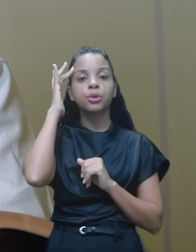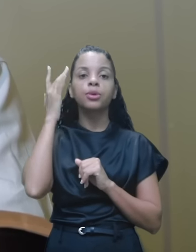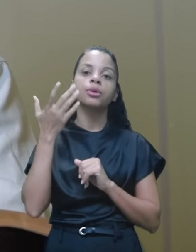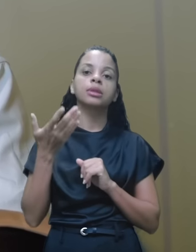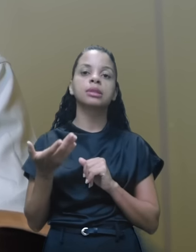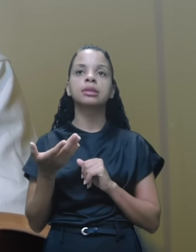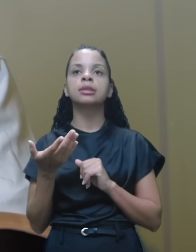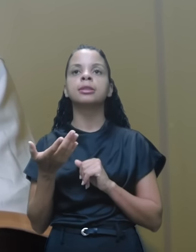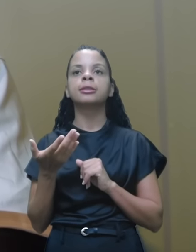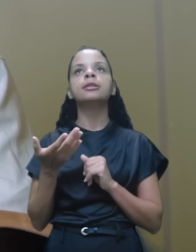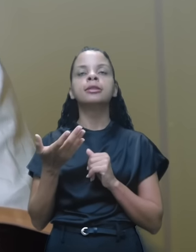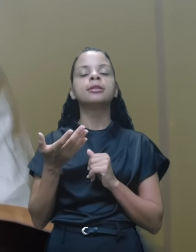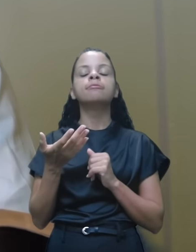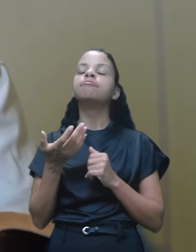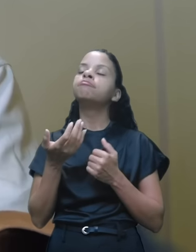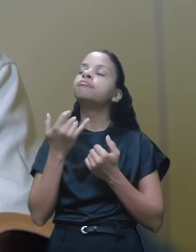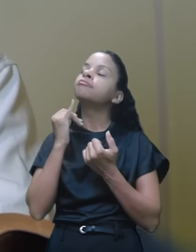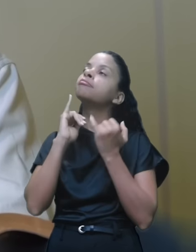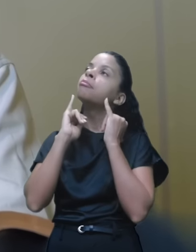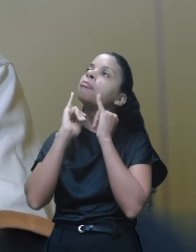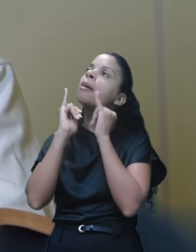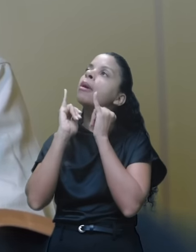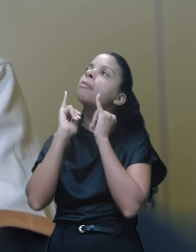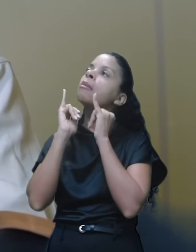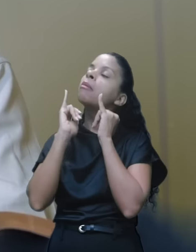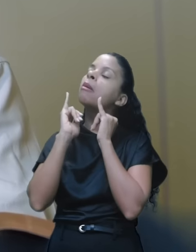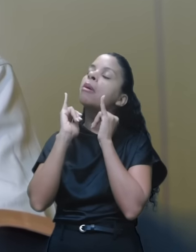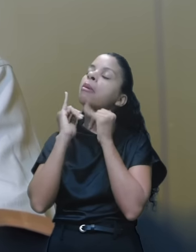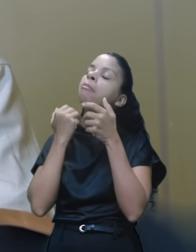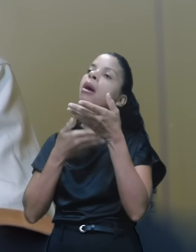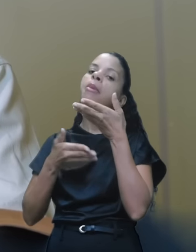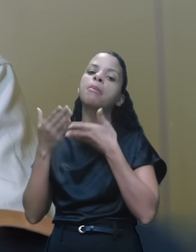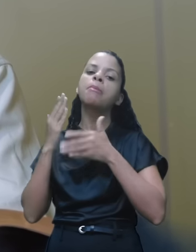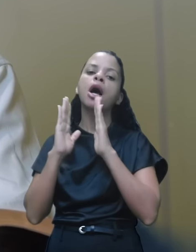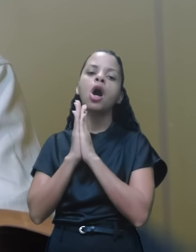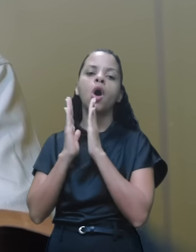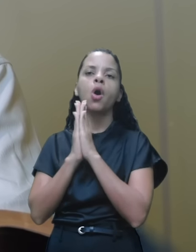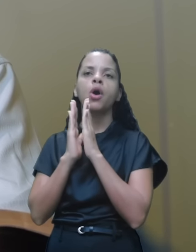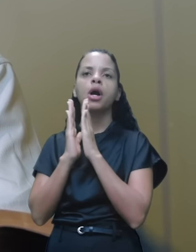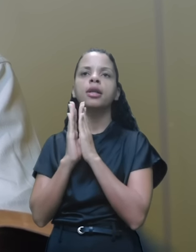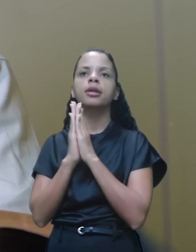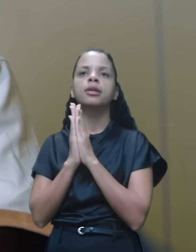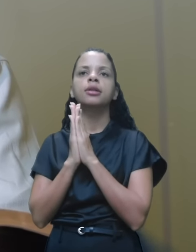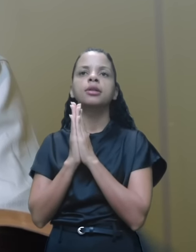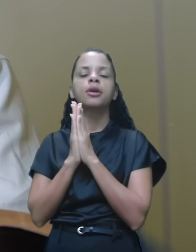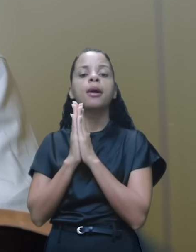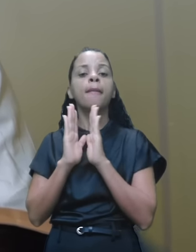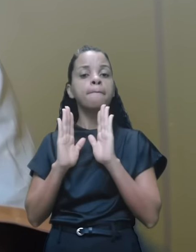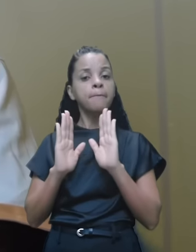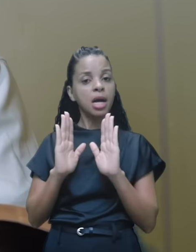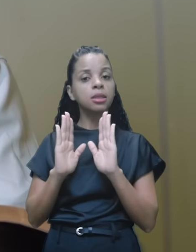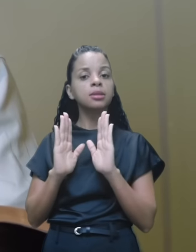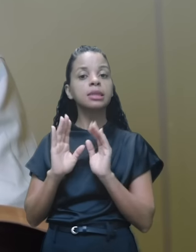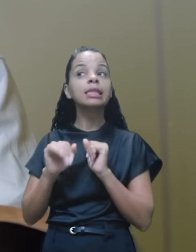a gente expressa algo para Jesus através da oração, e aí então o que seria o